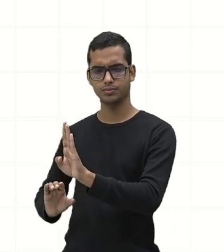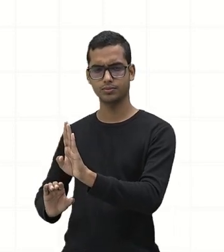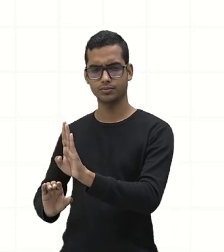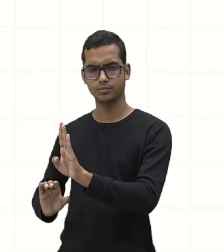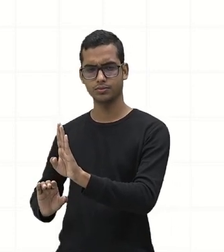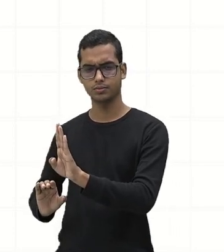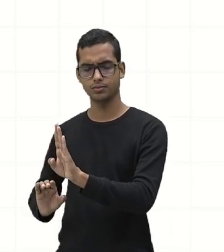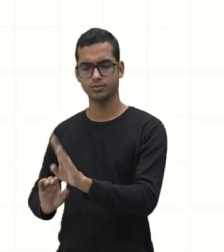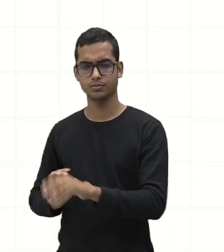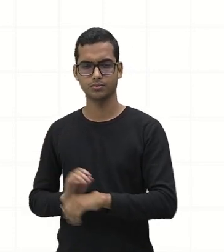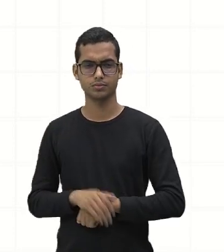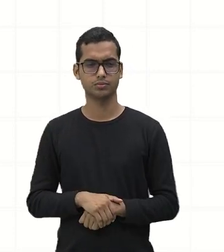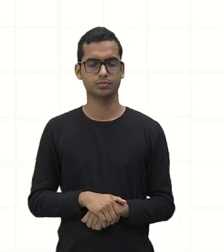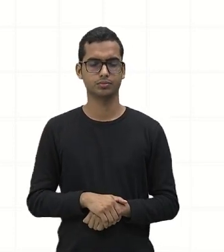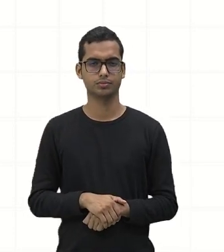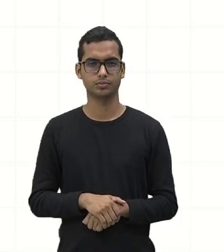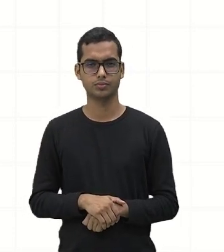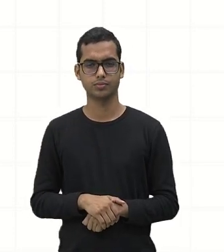Tudo bem? Então ele diz que